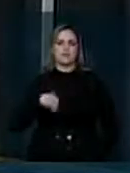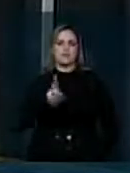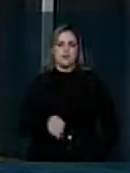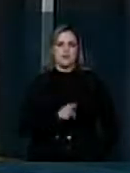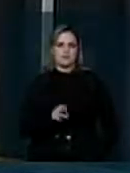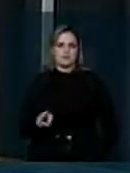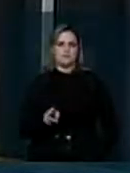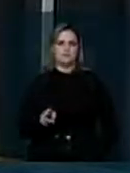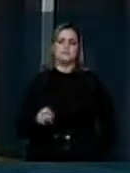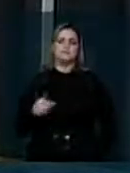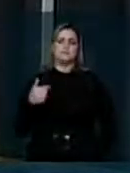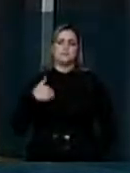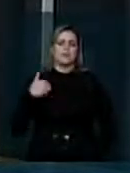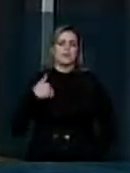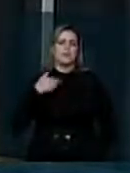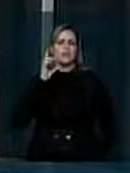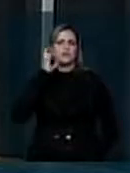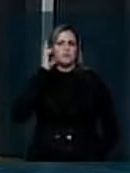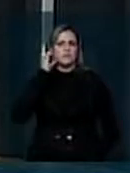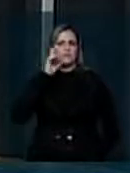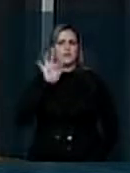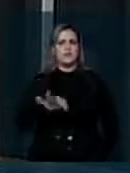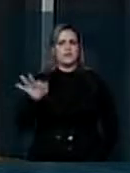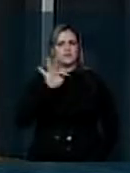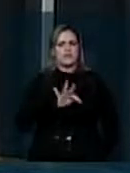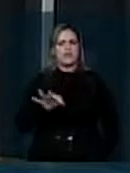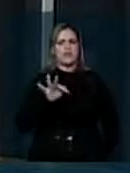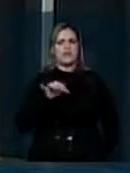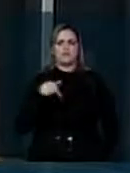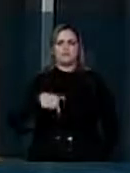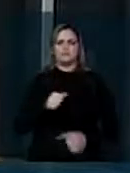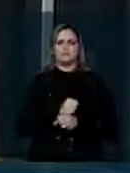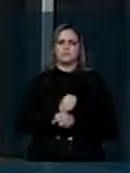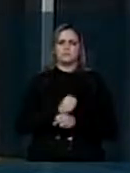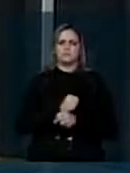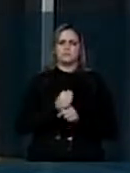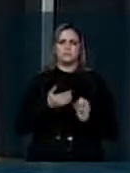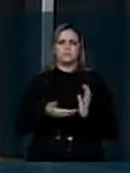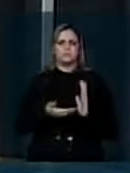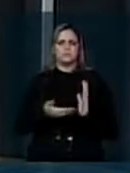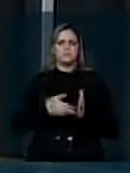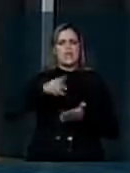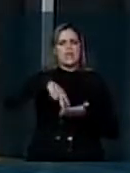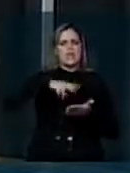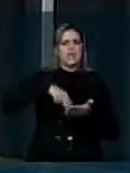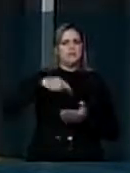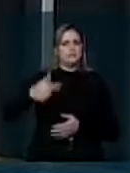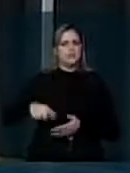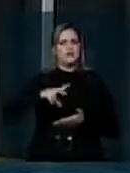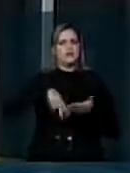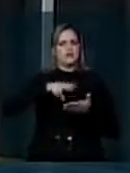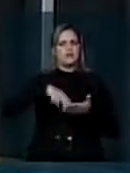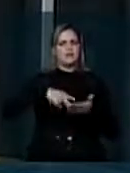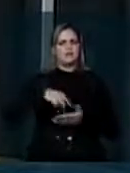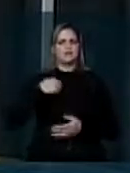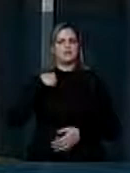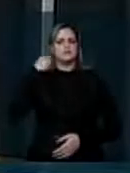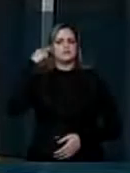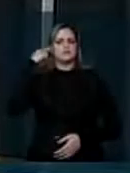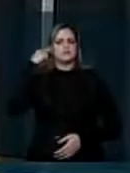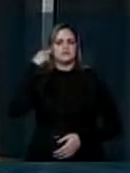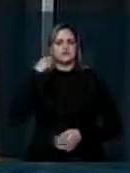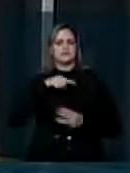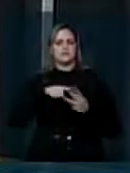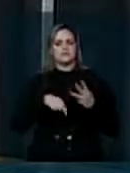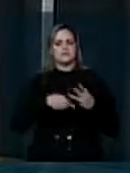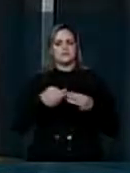como deputado federal, lendo e relendo, sobretudo, eu diria, essa trilogia que